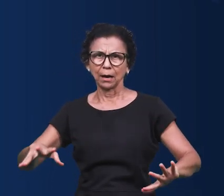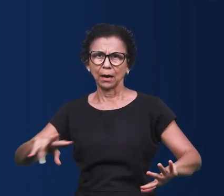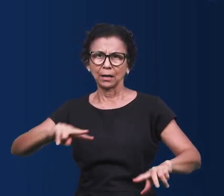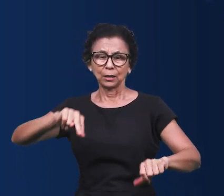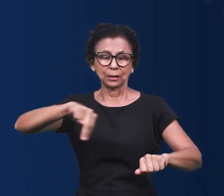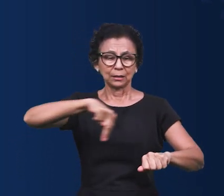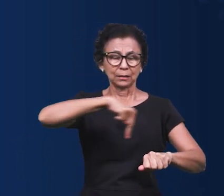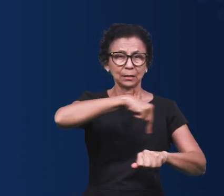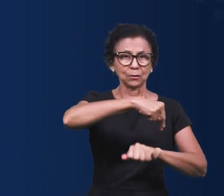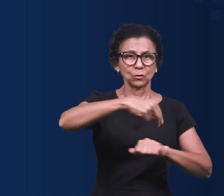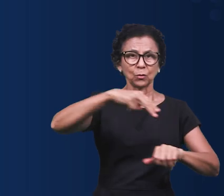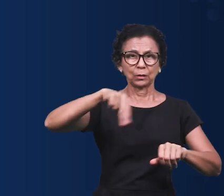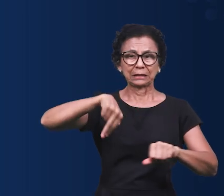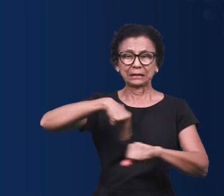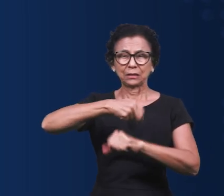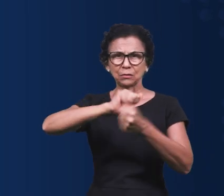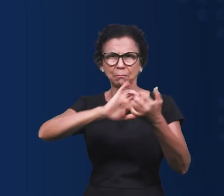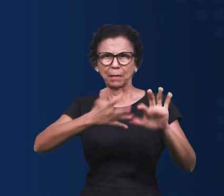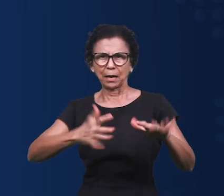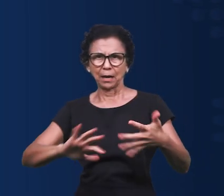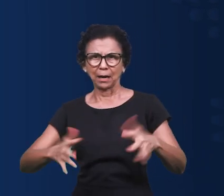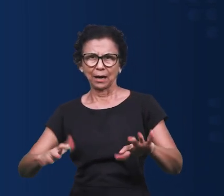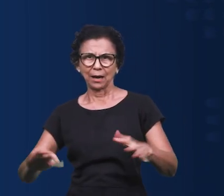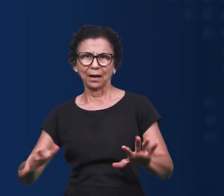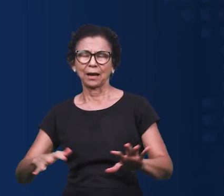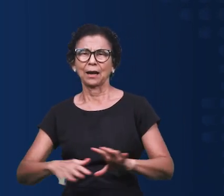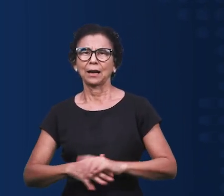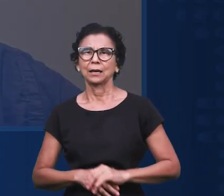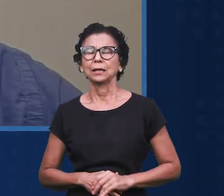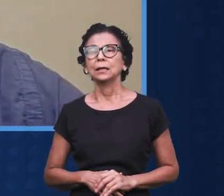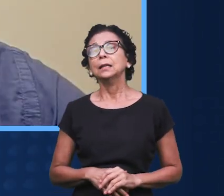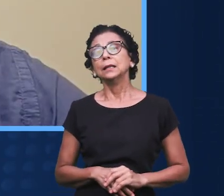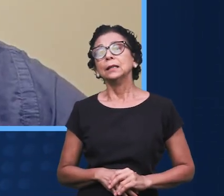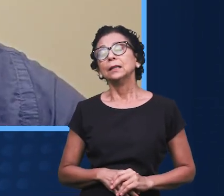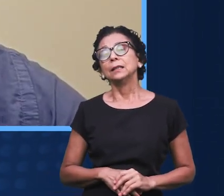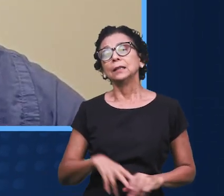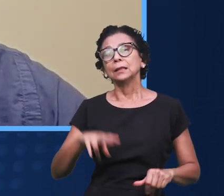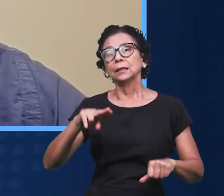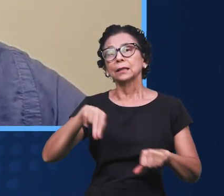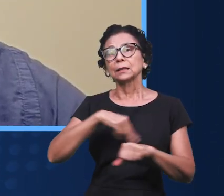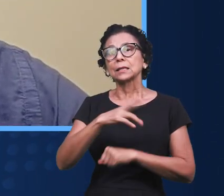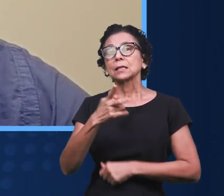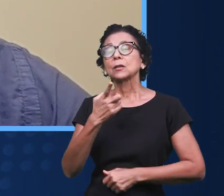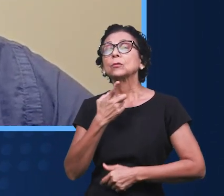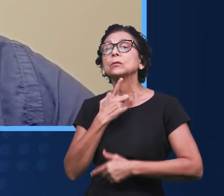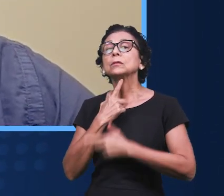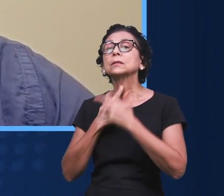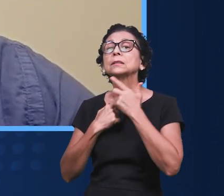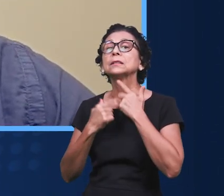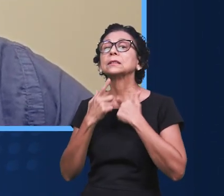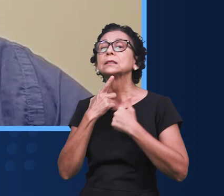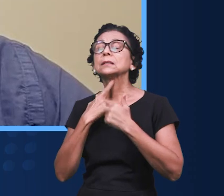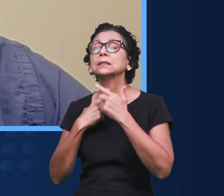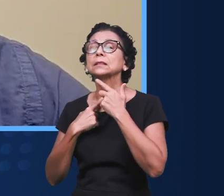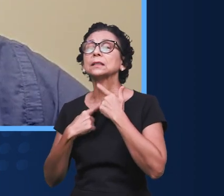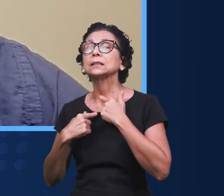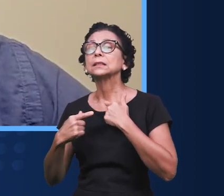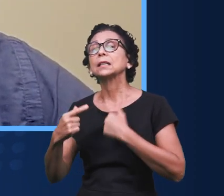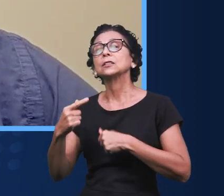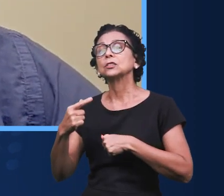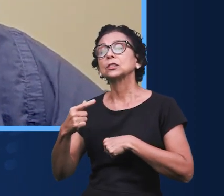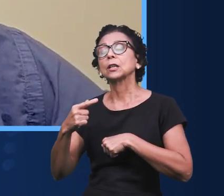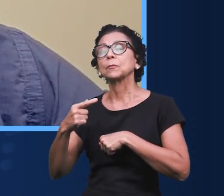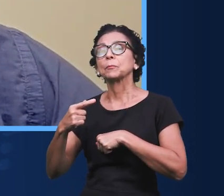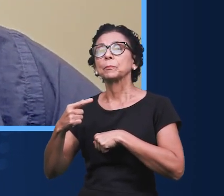o desejado de todas as nações, apontando aí mais uma vez como um sinal que seria utilizado,